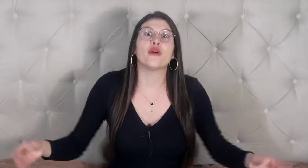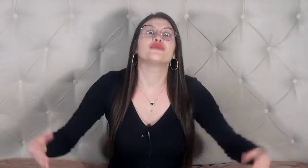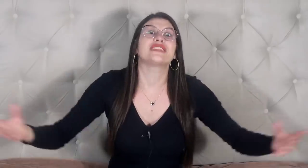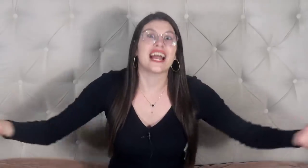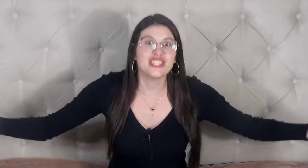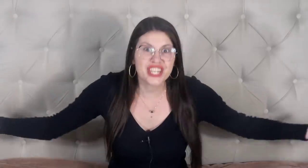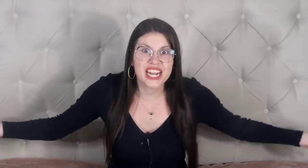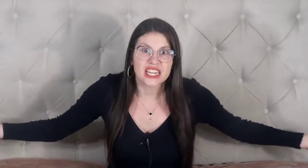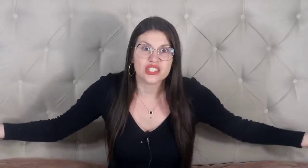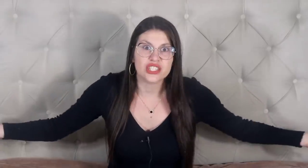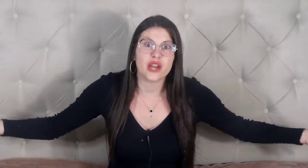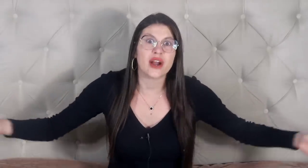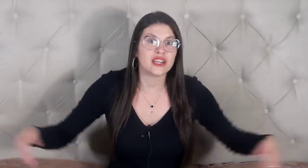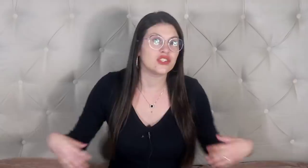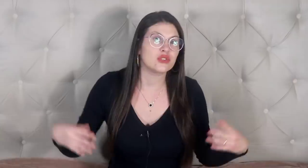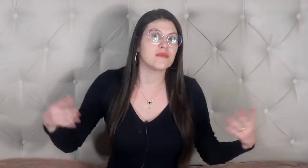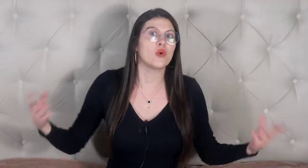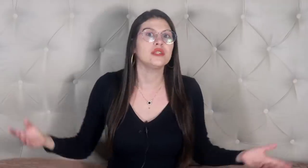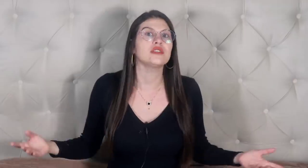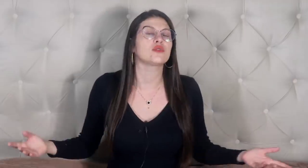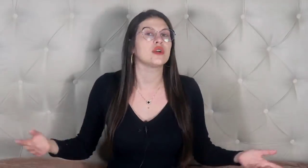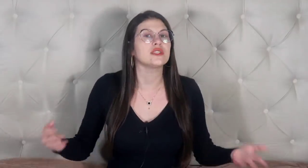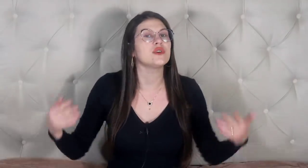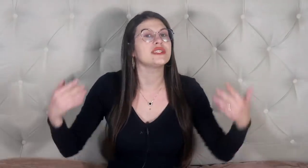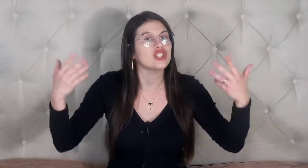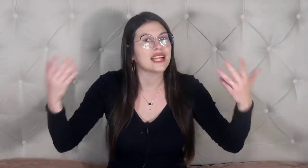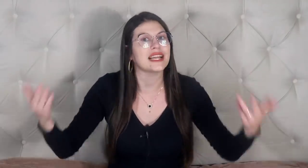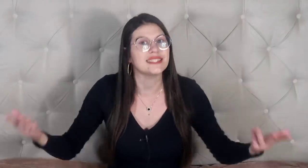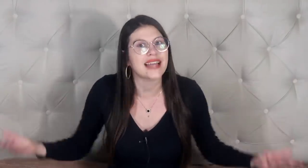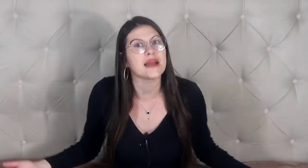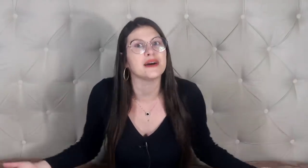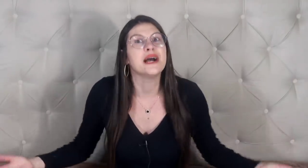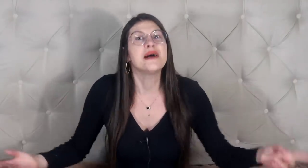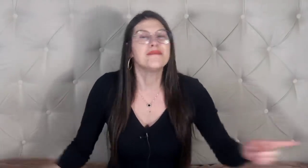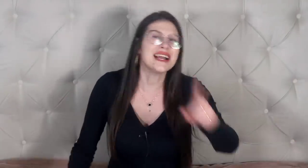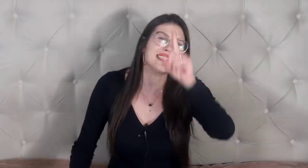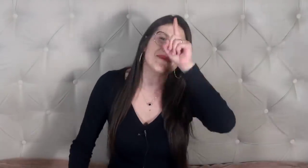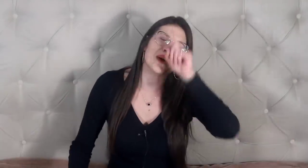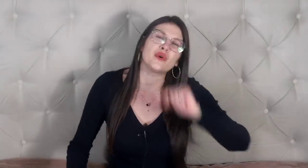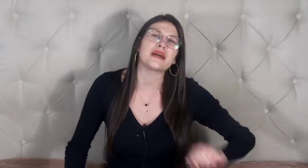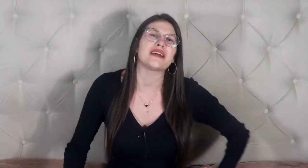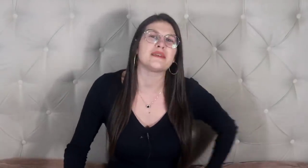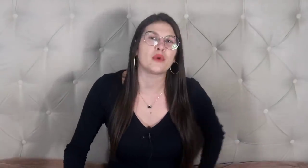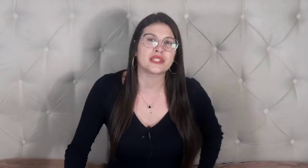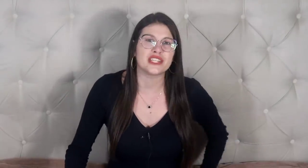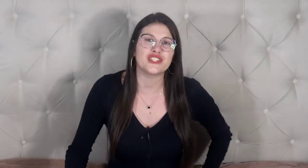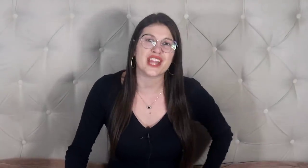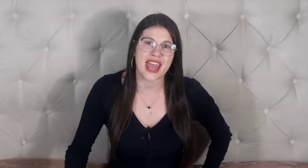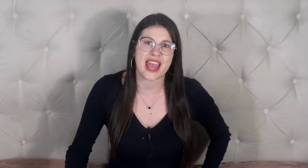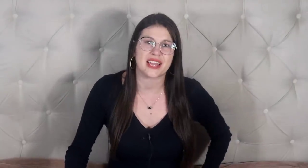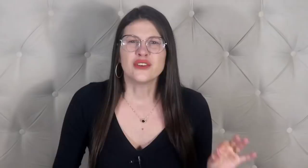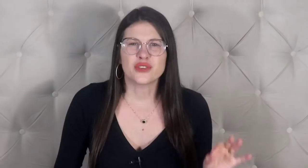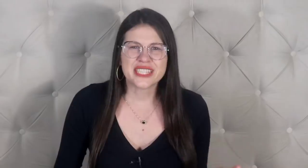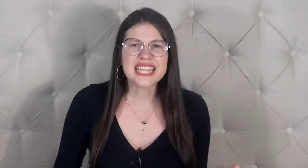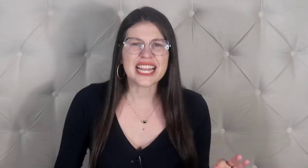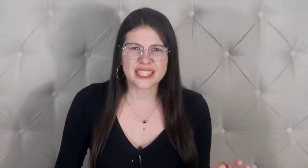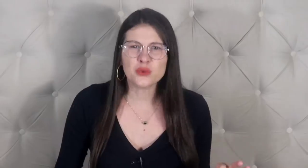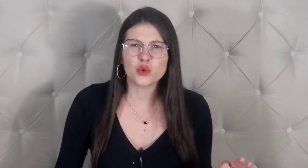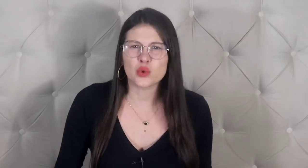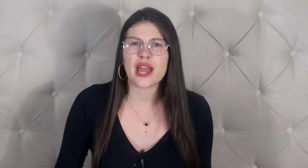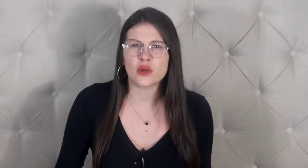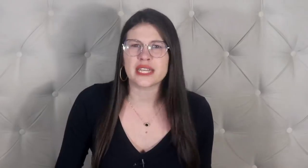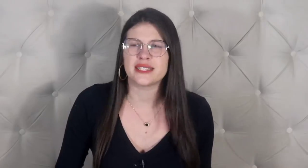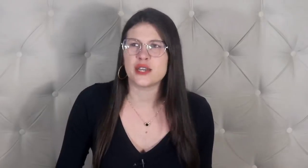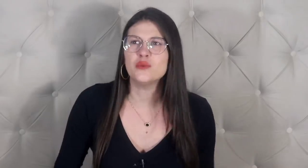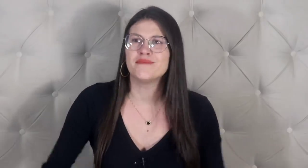Então, meu povo, tá gigante e eu acredito que muitas coisas você já até saiba, mas a pergunta mais importante é: você